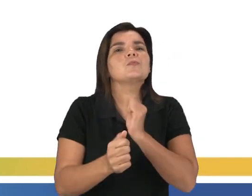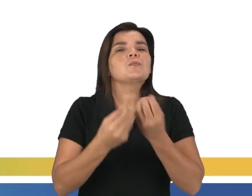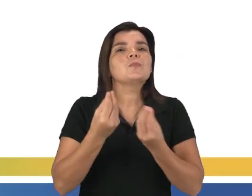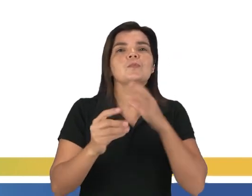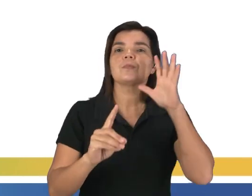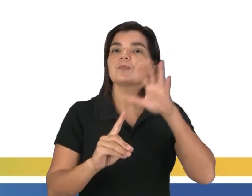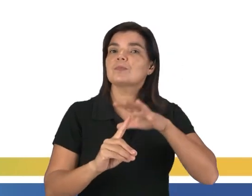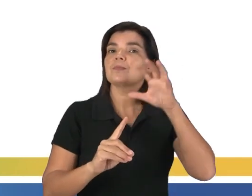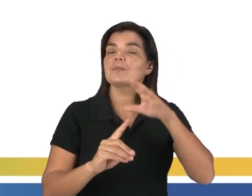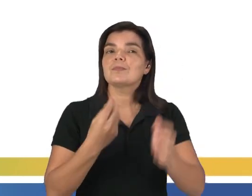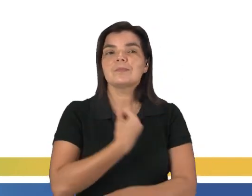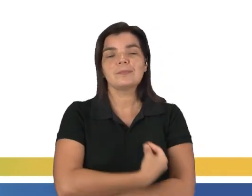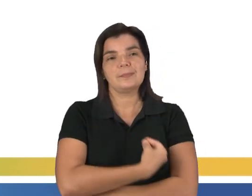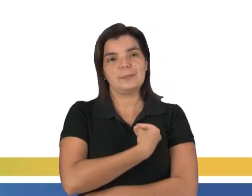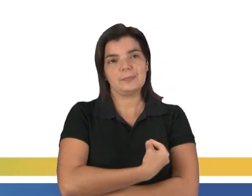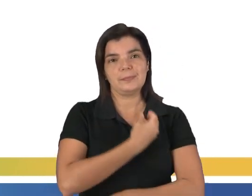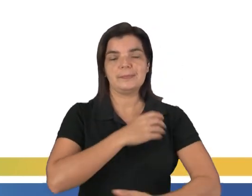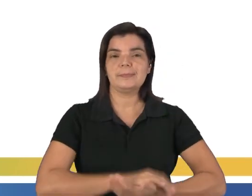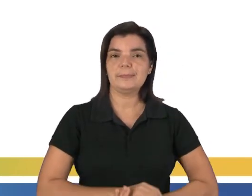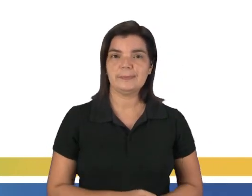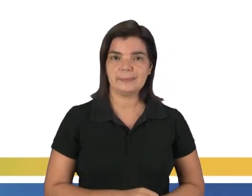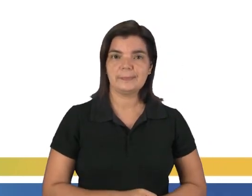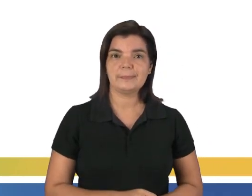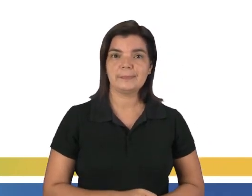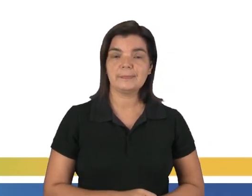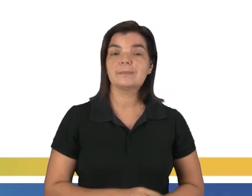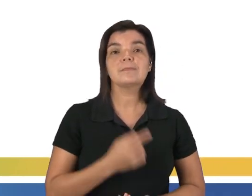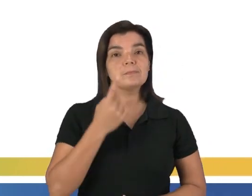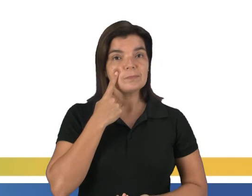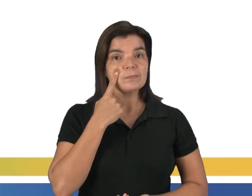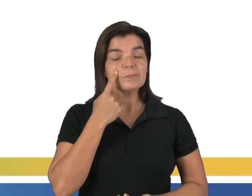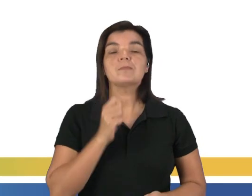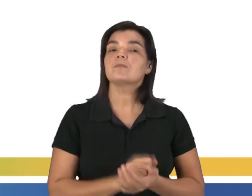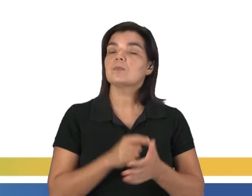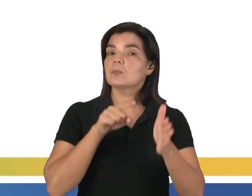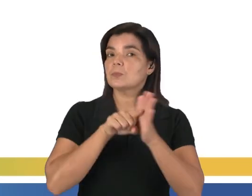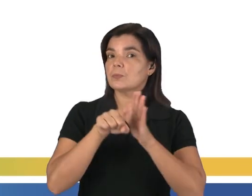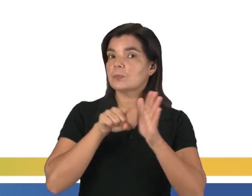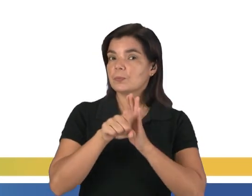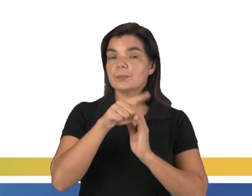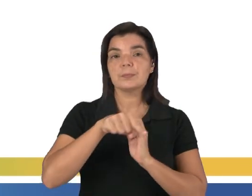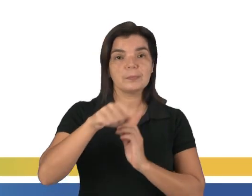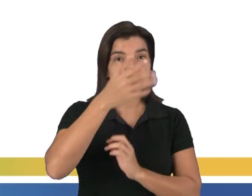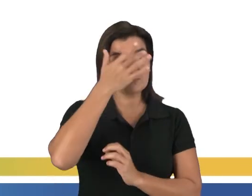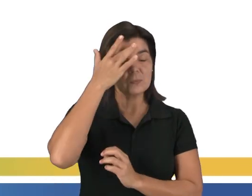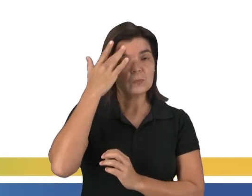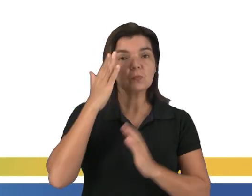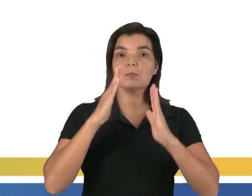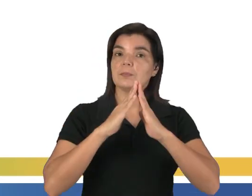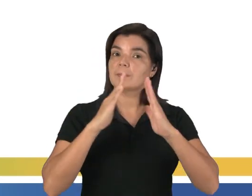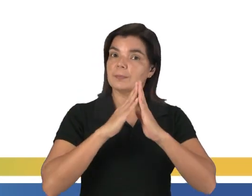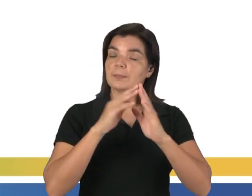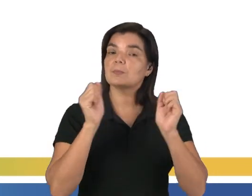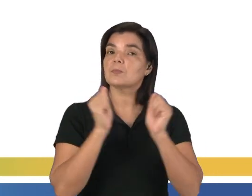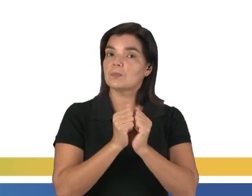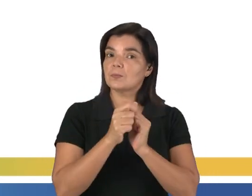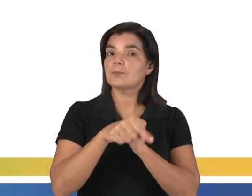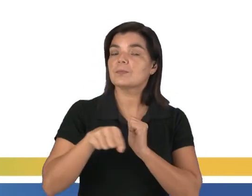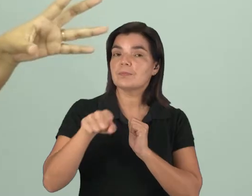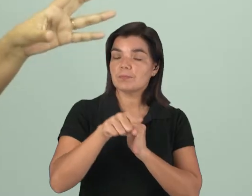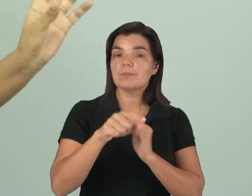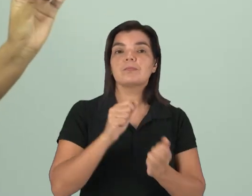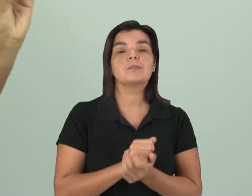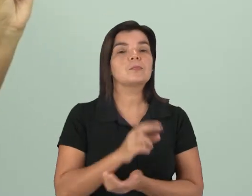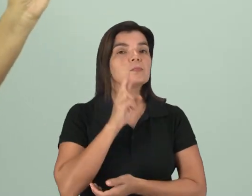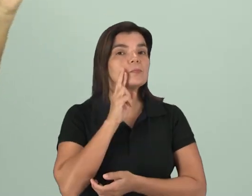e como o esporte pode influenciar nas nossas vidas. E aí vocês vão fazer esse questionamento para as pessoas que moram com vocês, e aí